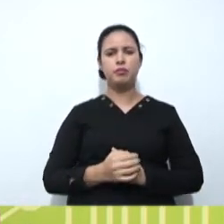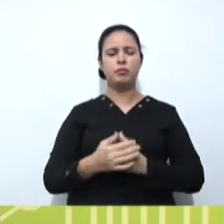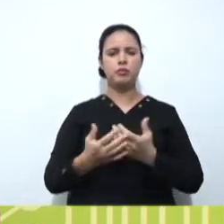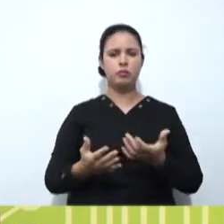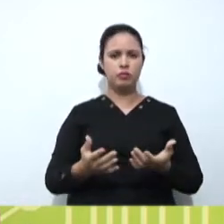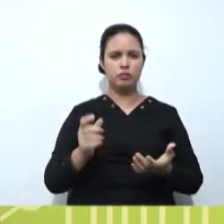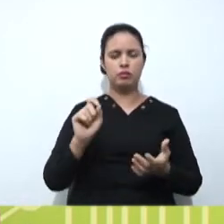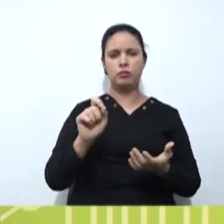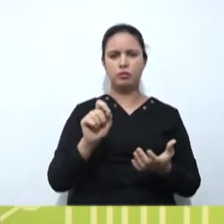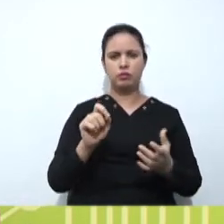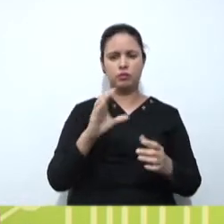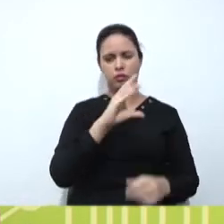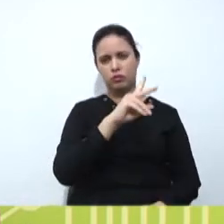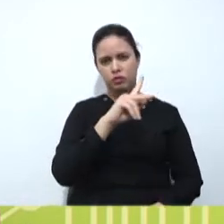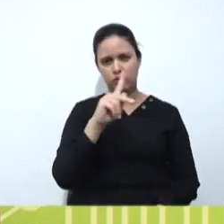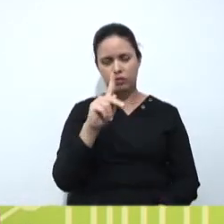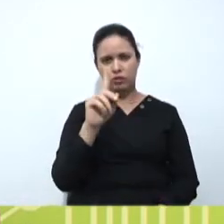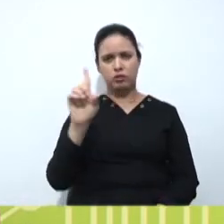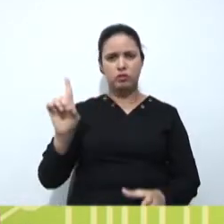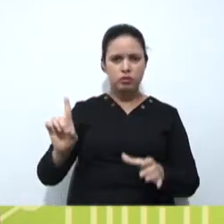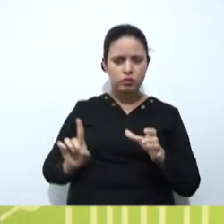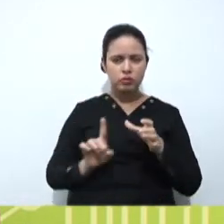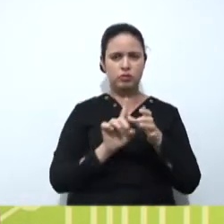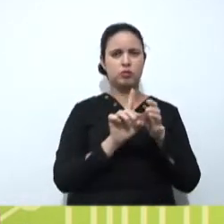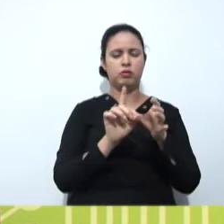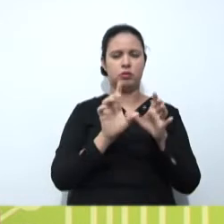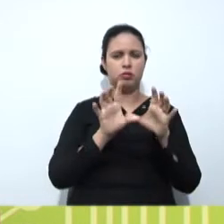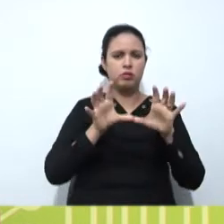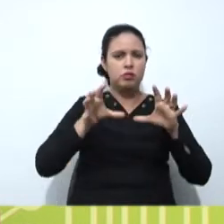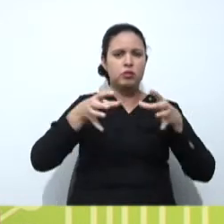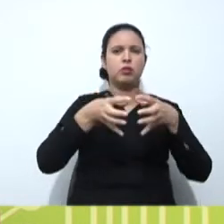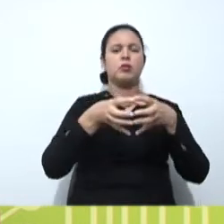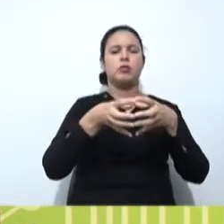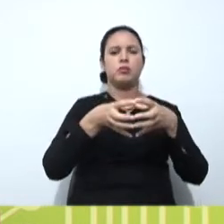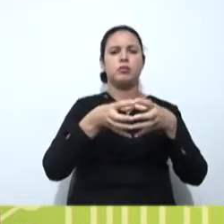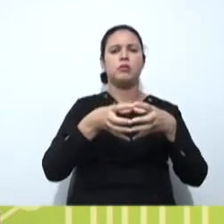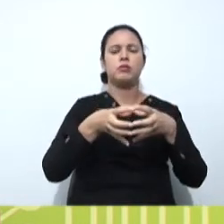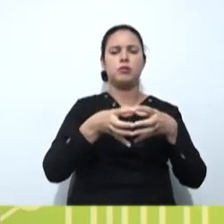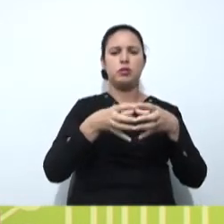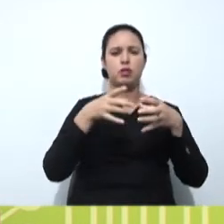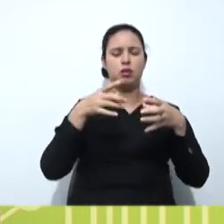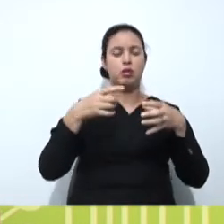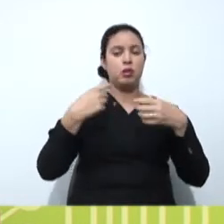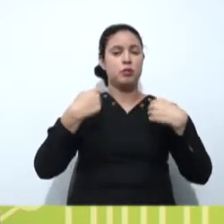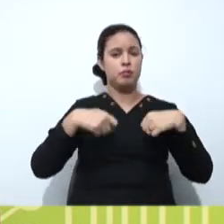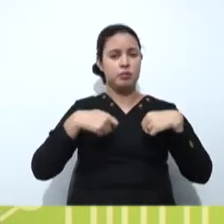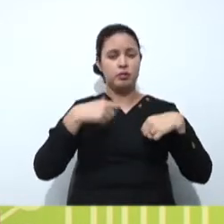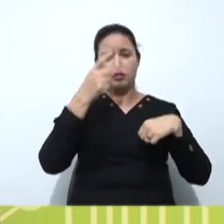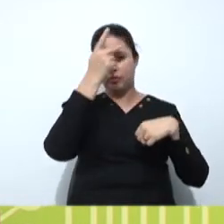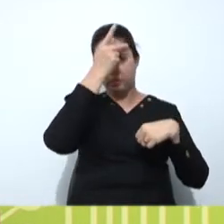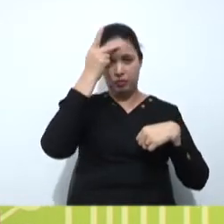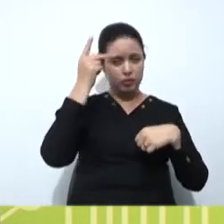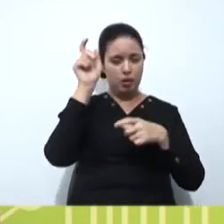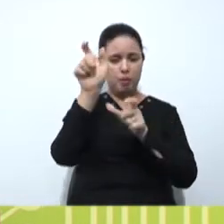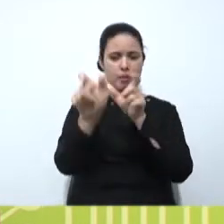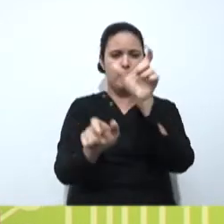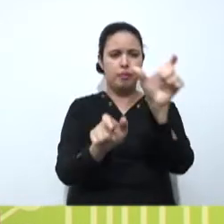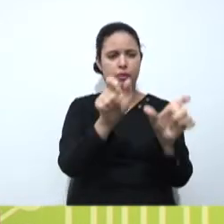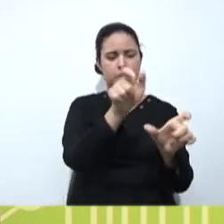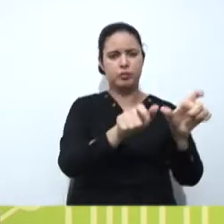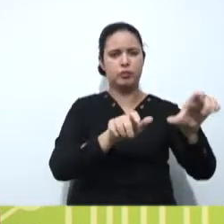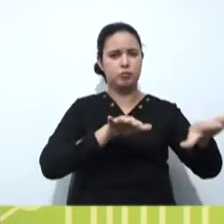quando eu atuo no empreendimento coletivo, eu tenho que mobilizar todas essas